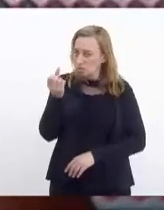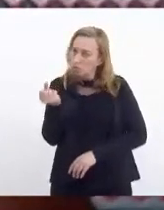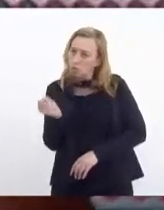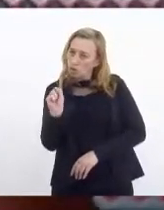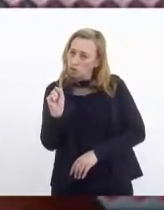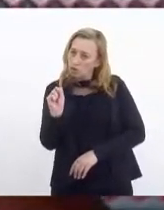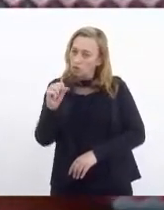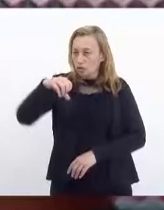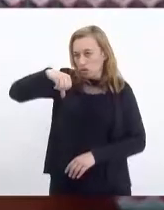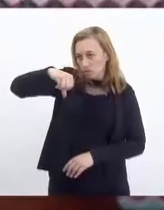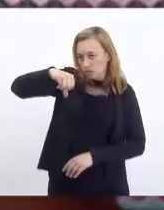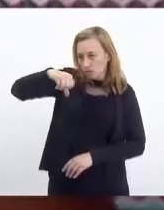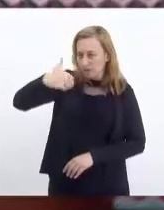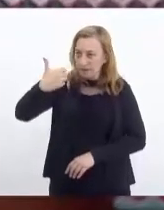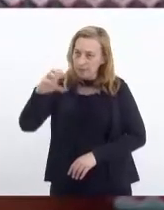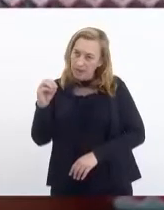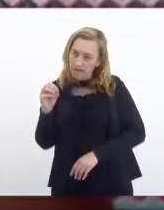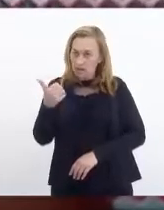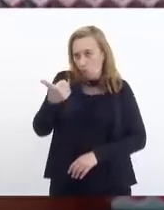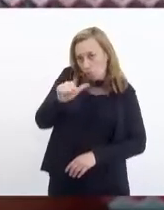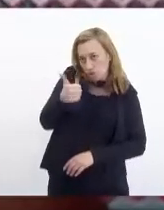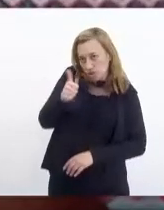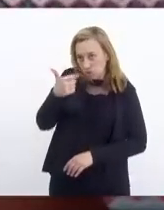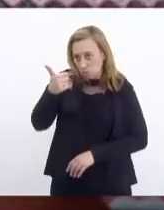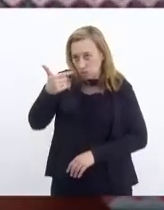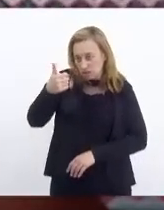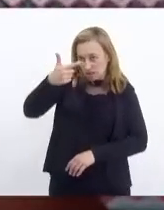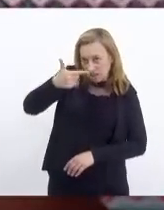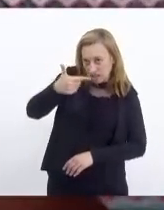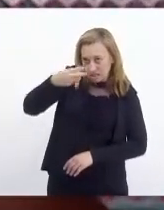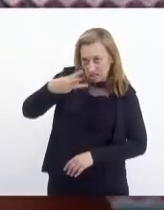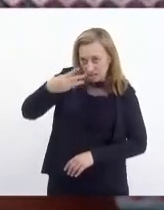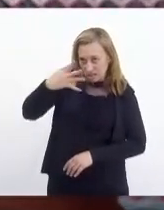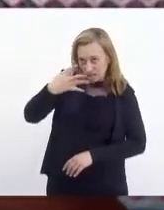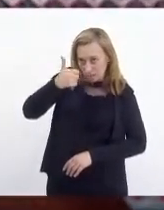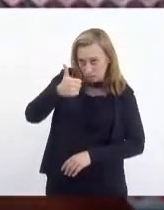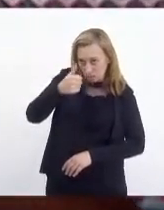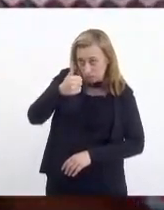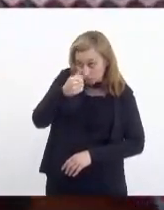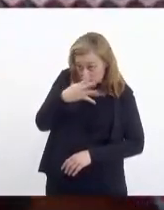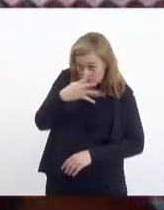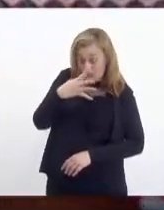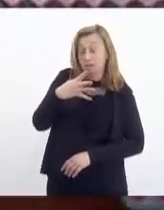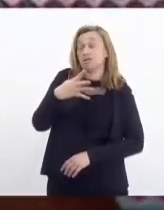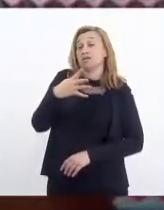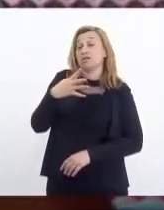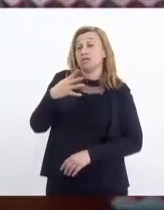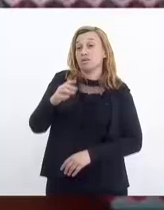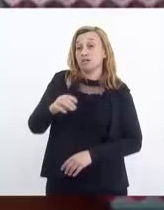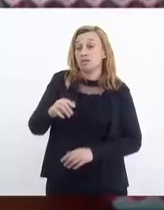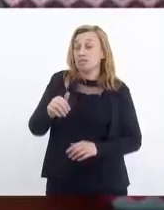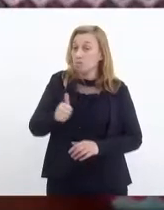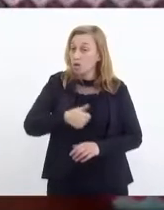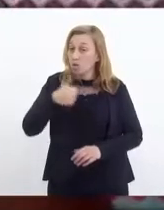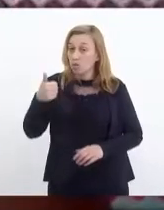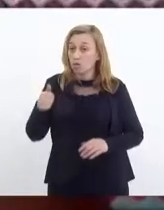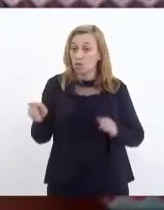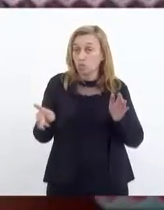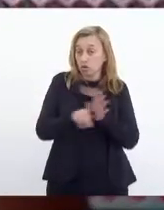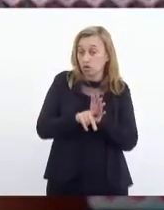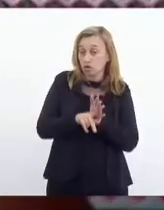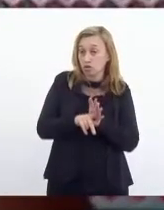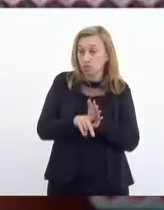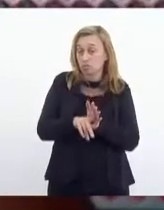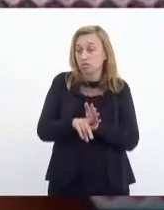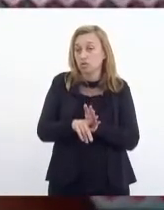8, 9, 10, 11, 12, 13 e 14, aprimorando o projeto, razão